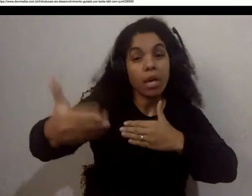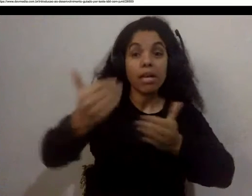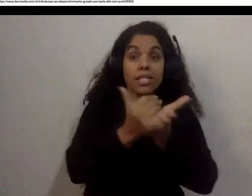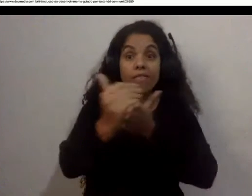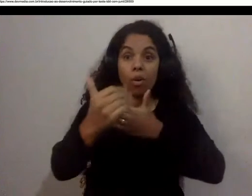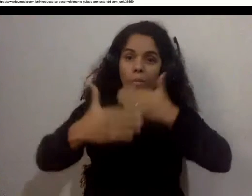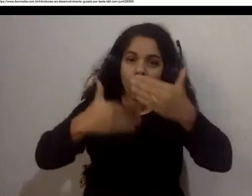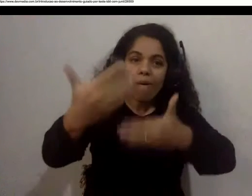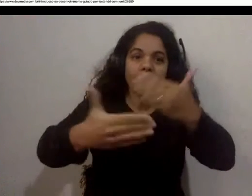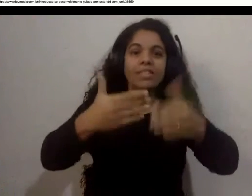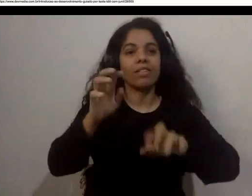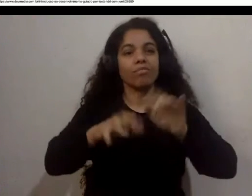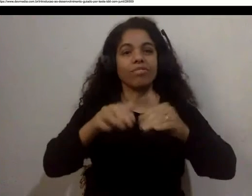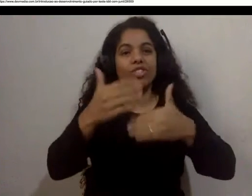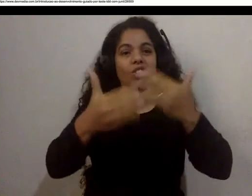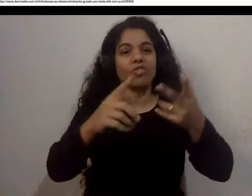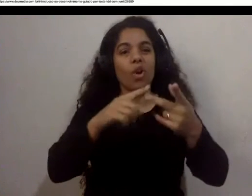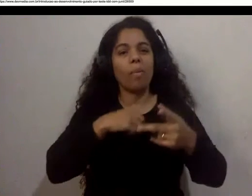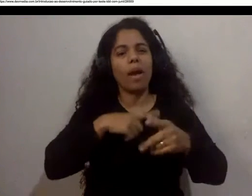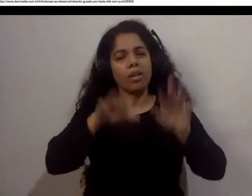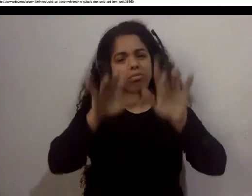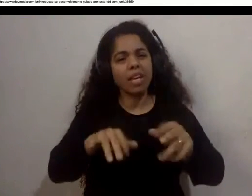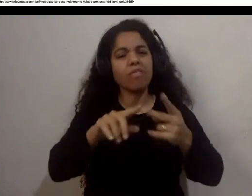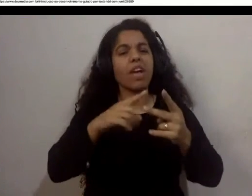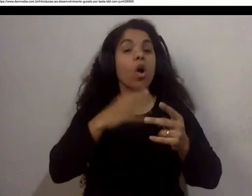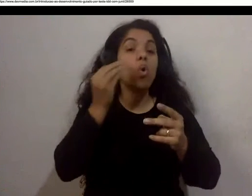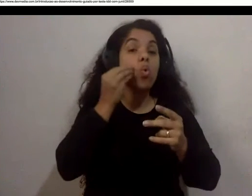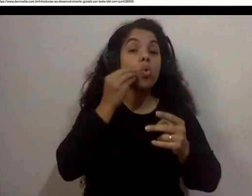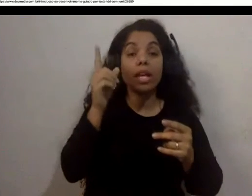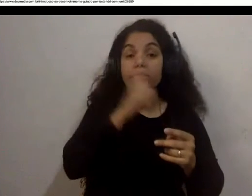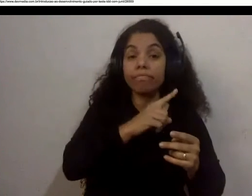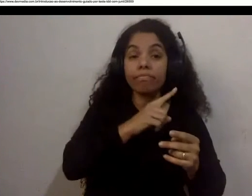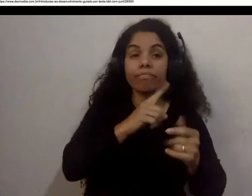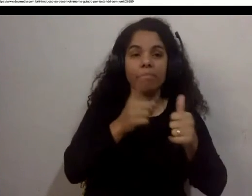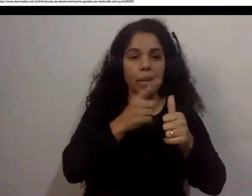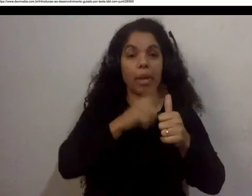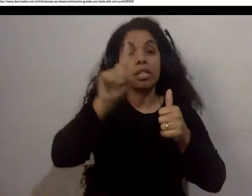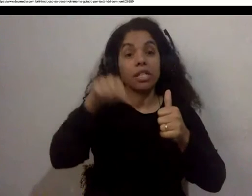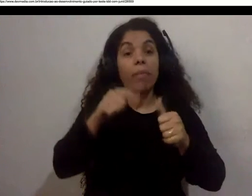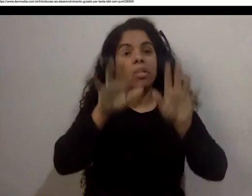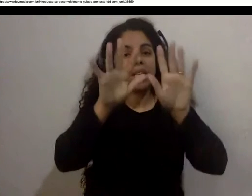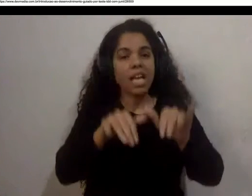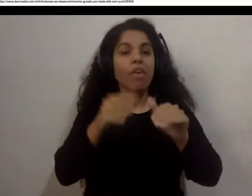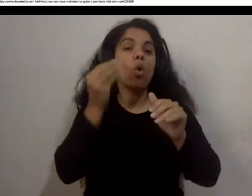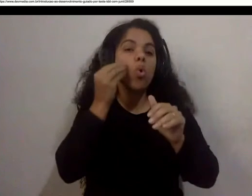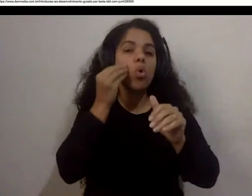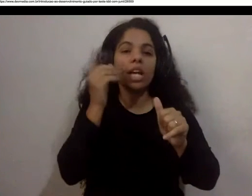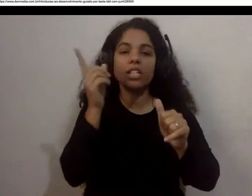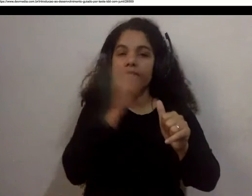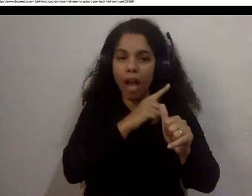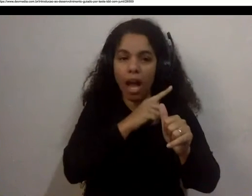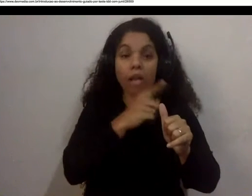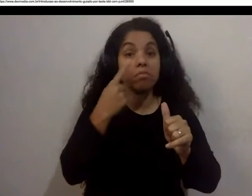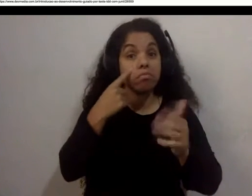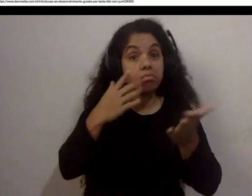seu processo de desenvolvimento escrevendo um teste falho primeiro. Então, quando você escrever esse teste falho, você vai fazer ele